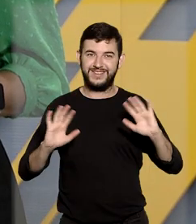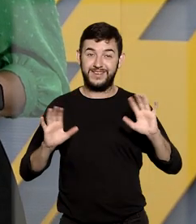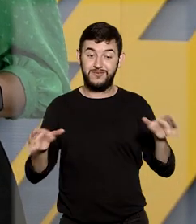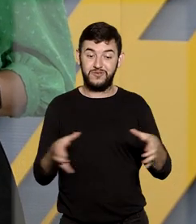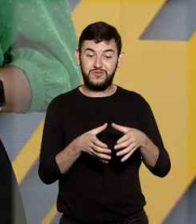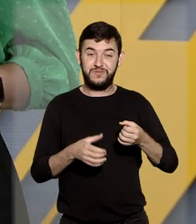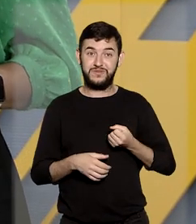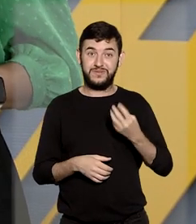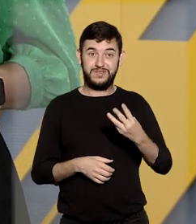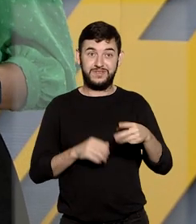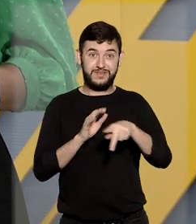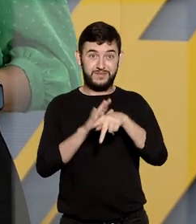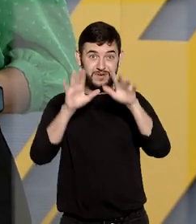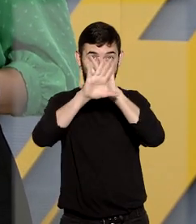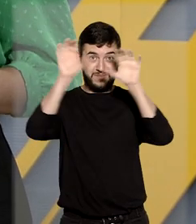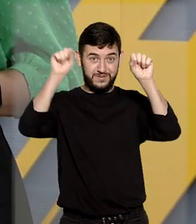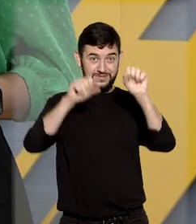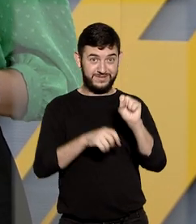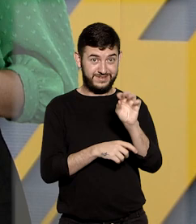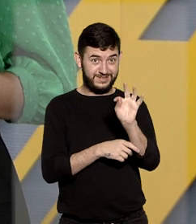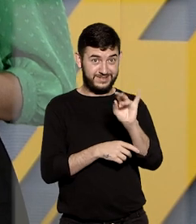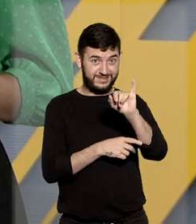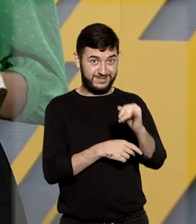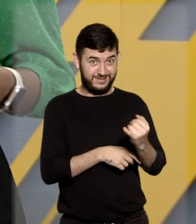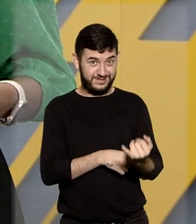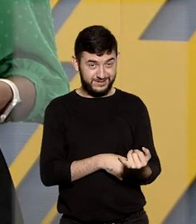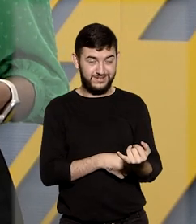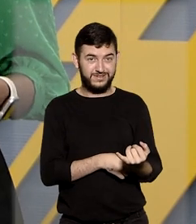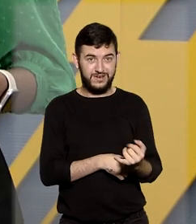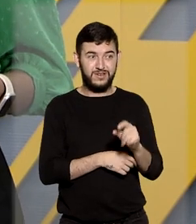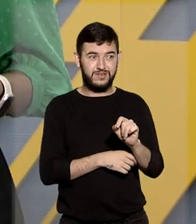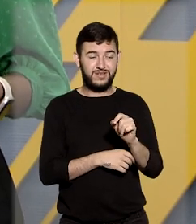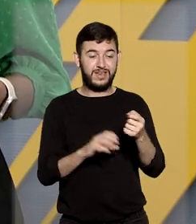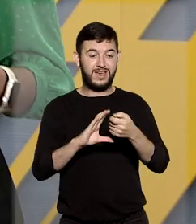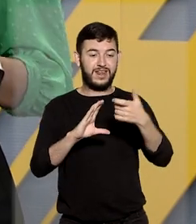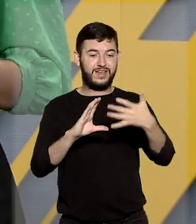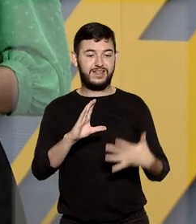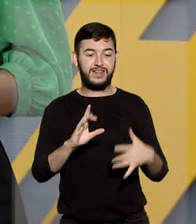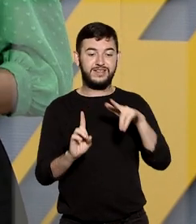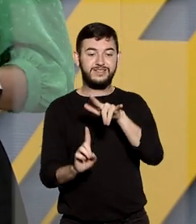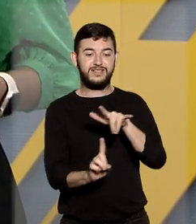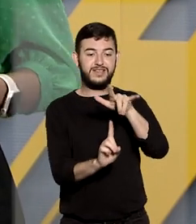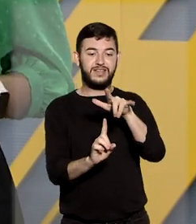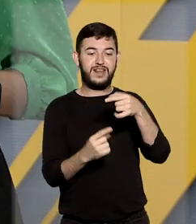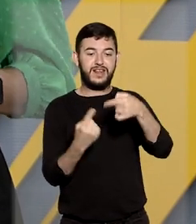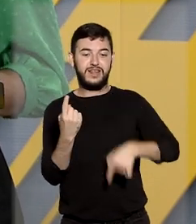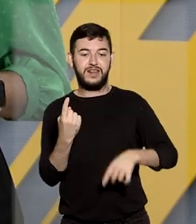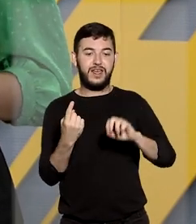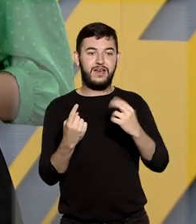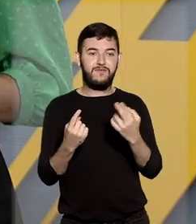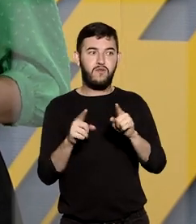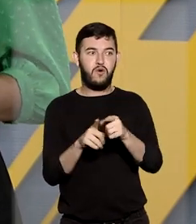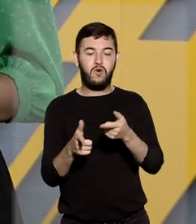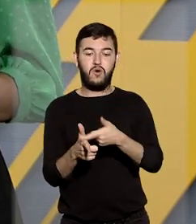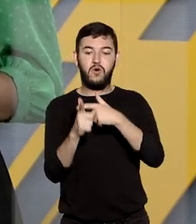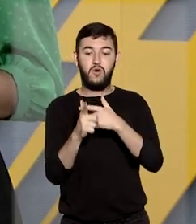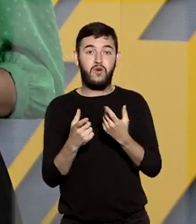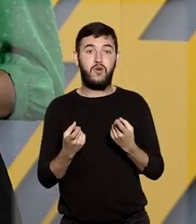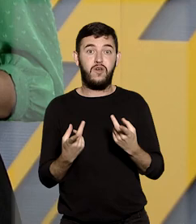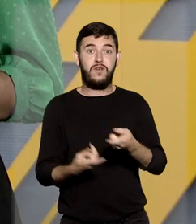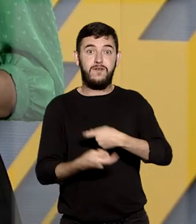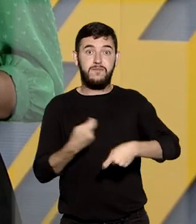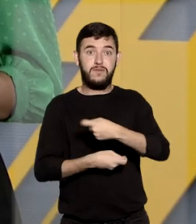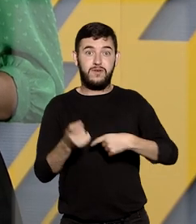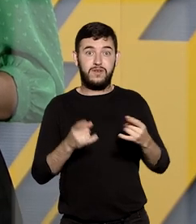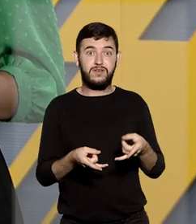Olá! A terceira turma do Superior Tribunal de Justiça afastou o caráter inalienável e impenhorável de imóvel doado